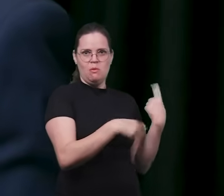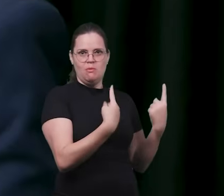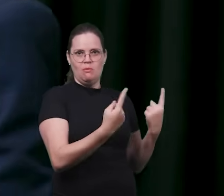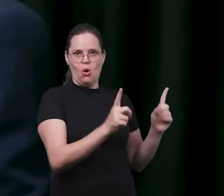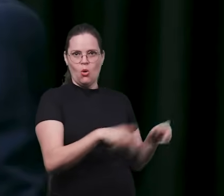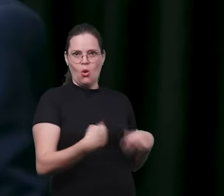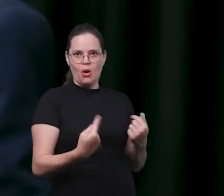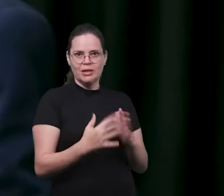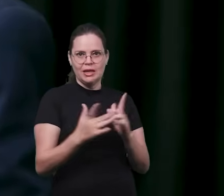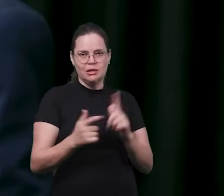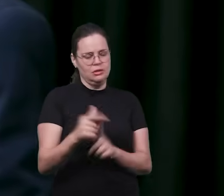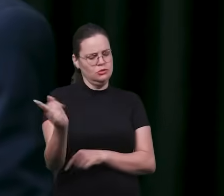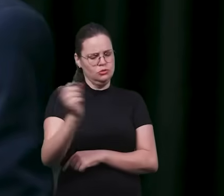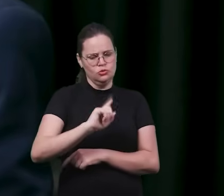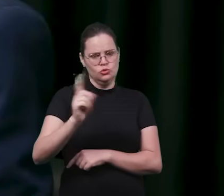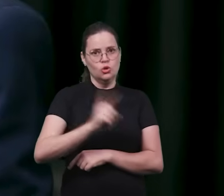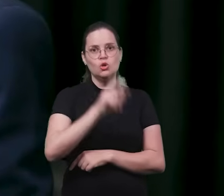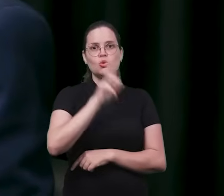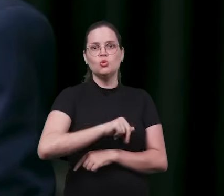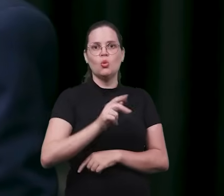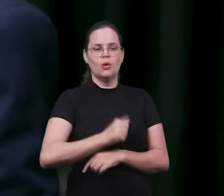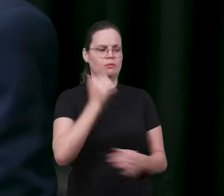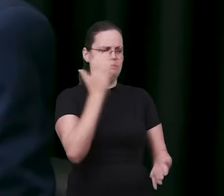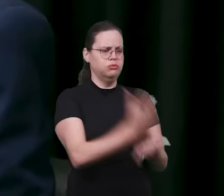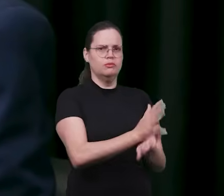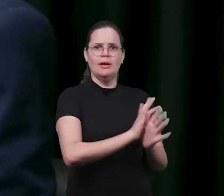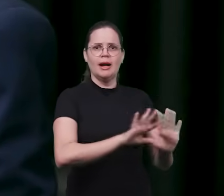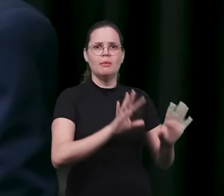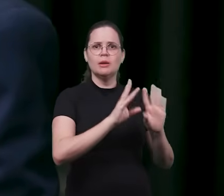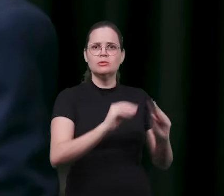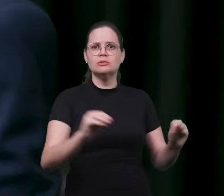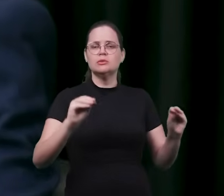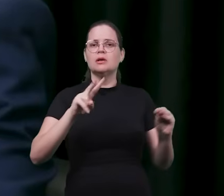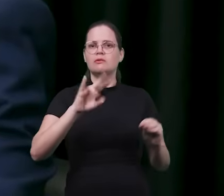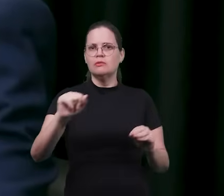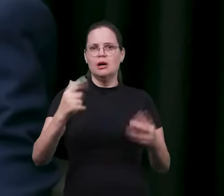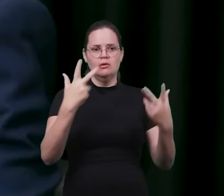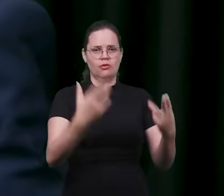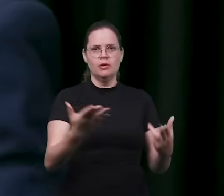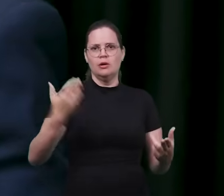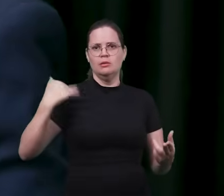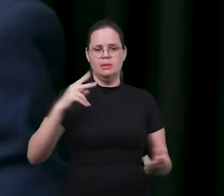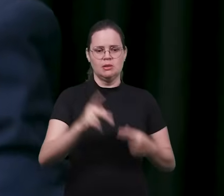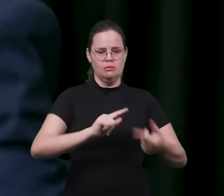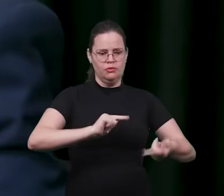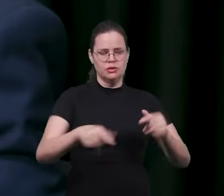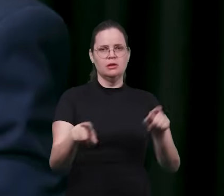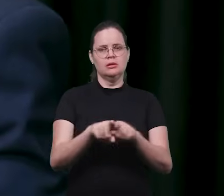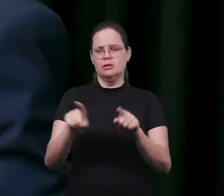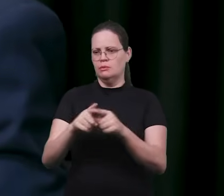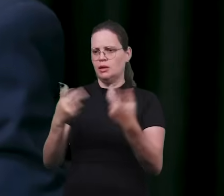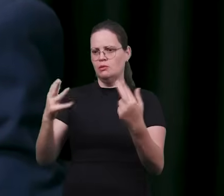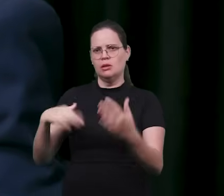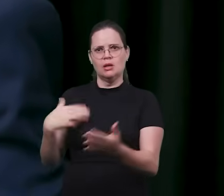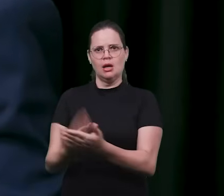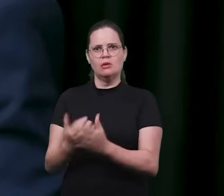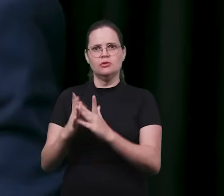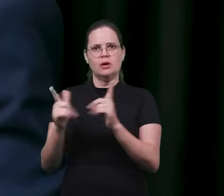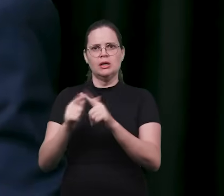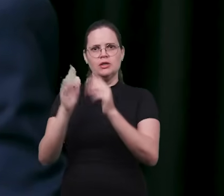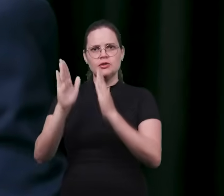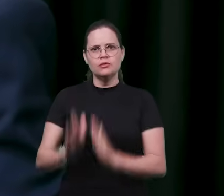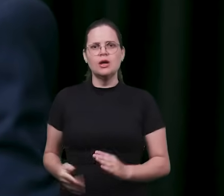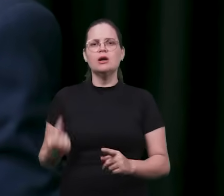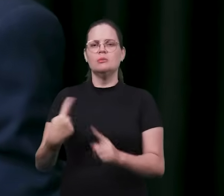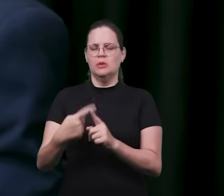com Israel e vai ser assim com a igreja. Vai ter momentos difíceis, vai ter alguém que vai se levantar, a